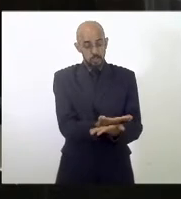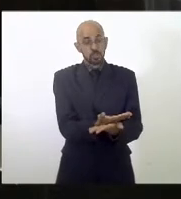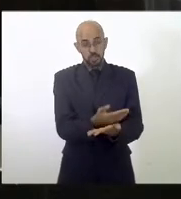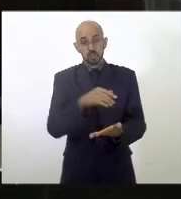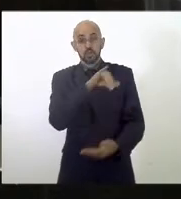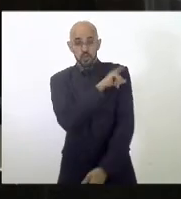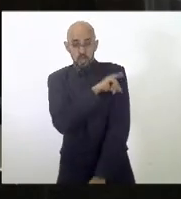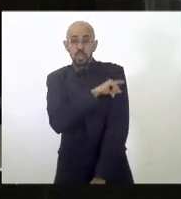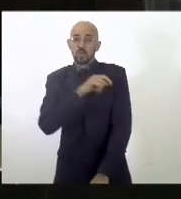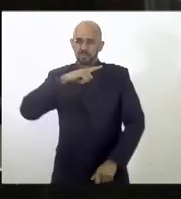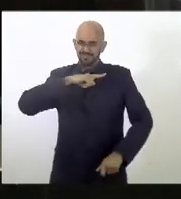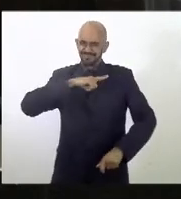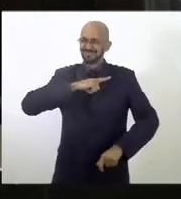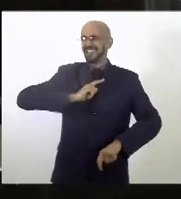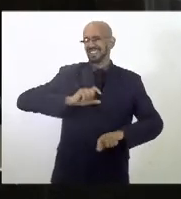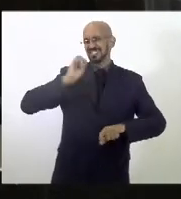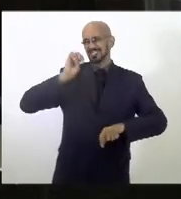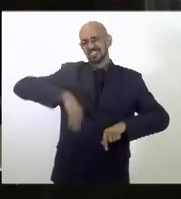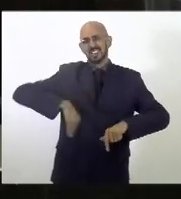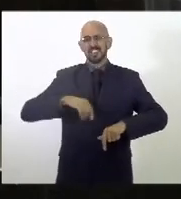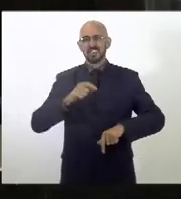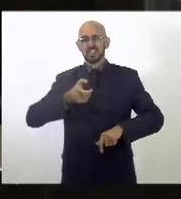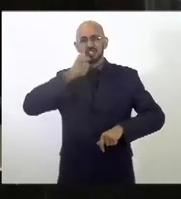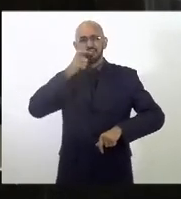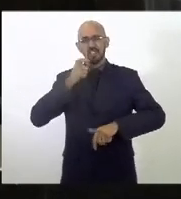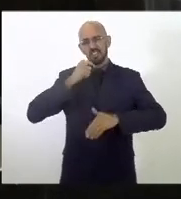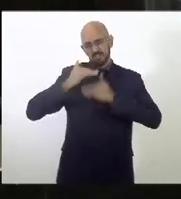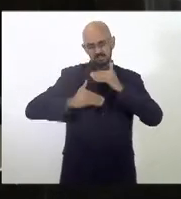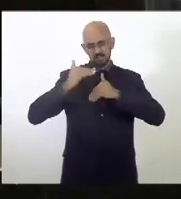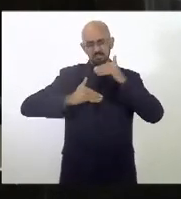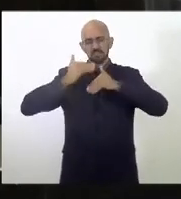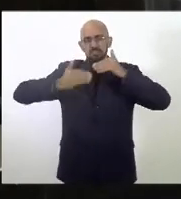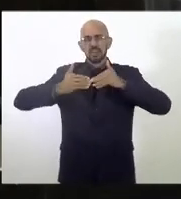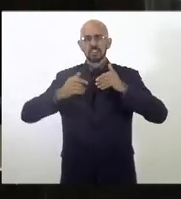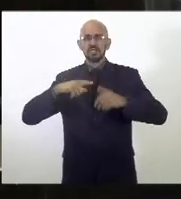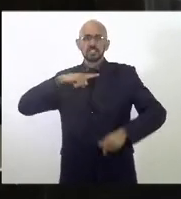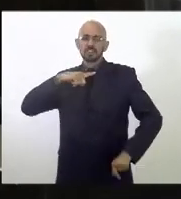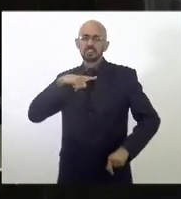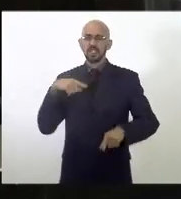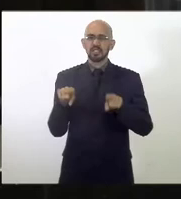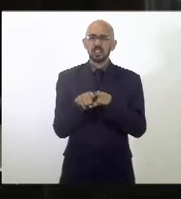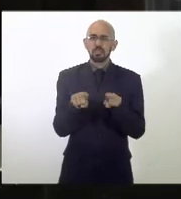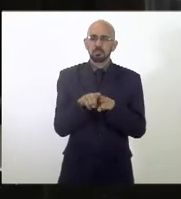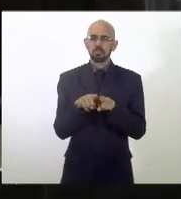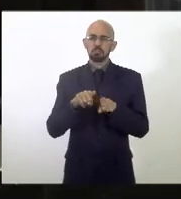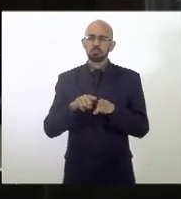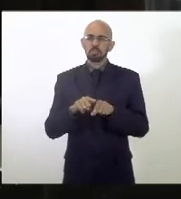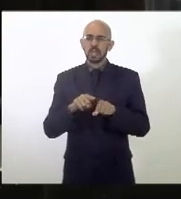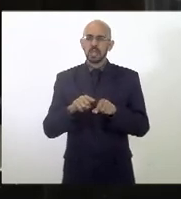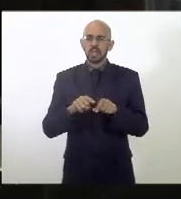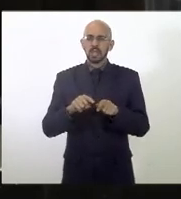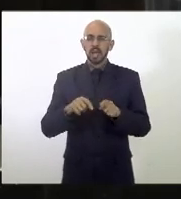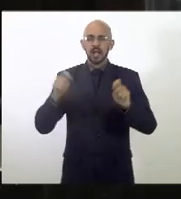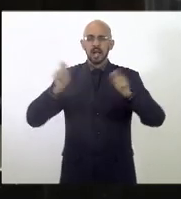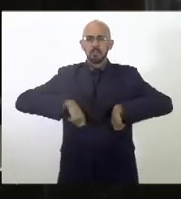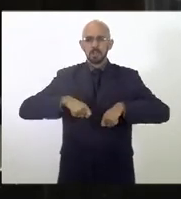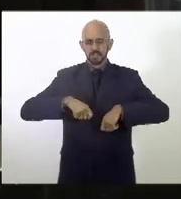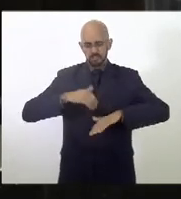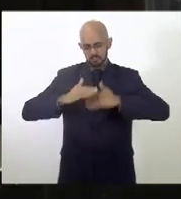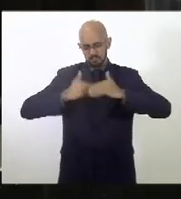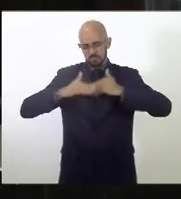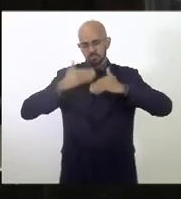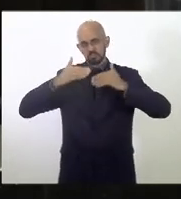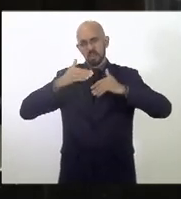sim vocação industrial, tem sim vantagens competitivas e que pode mudar o Estado,